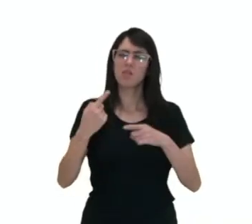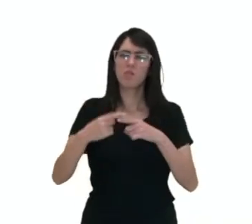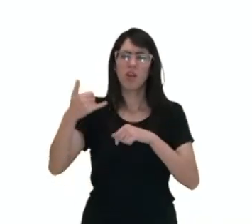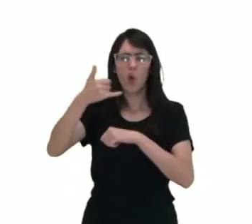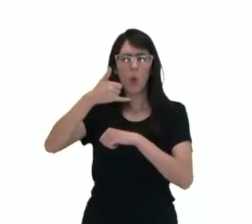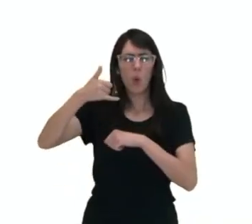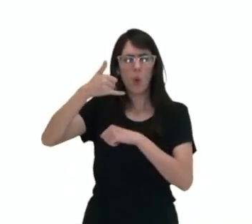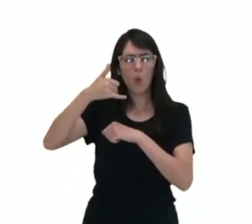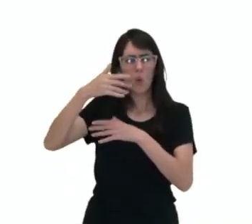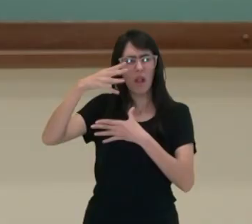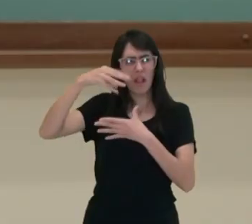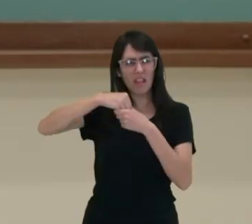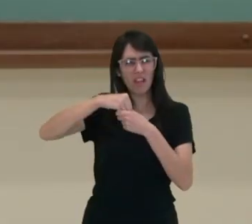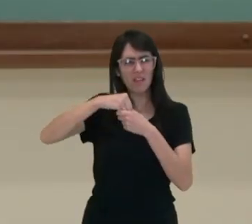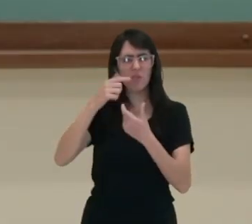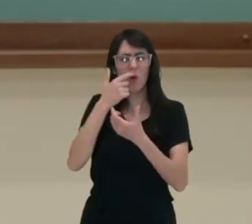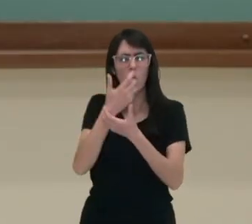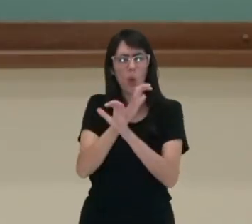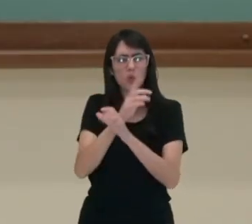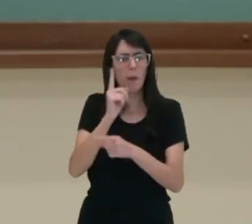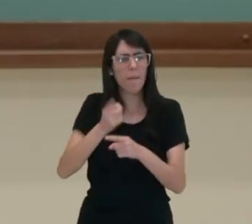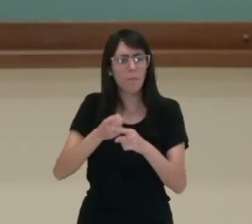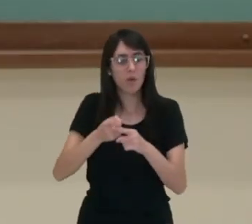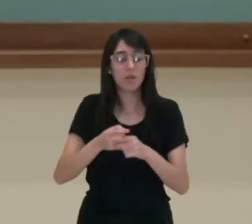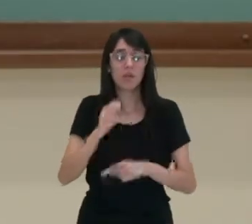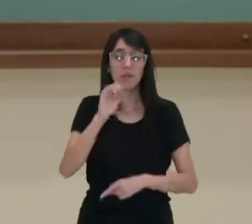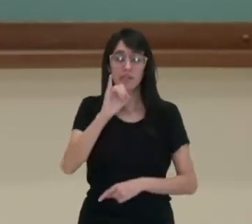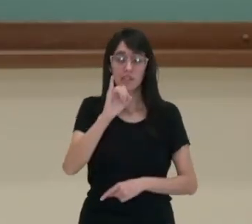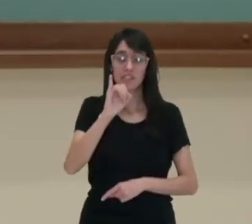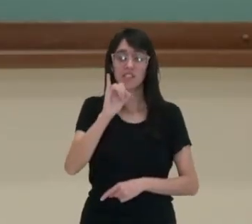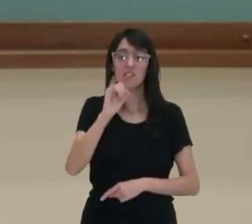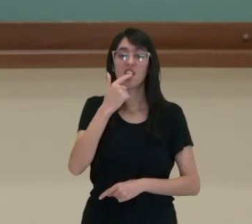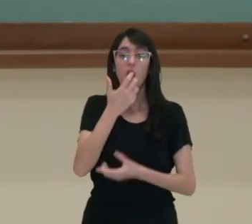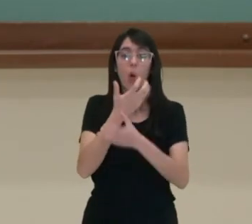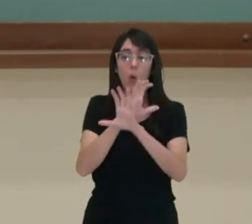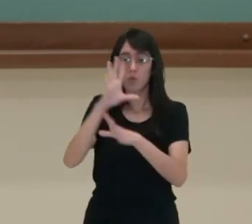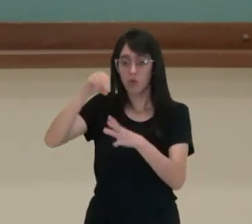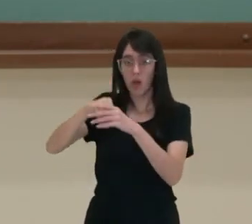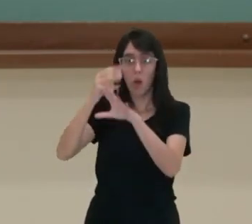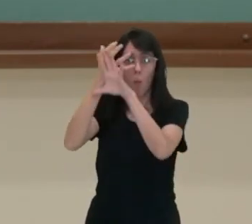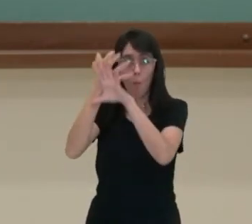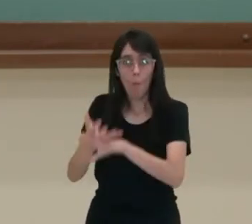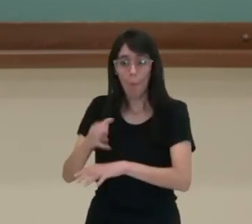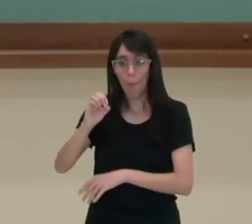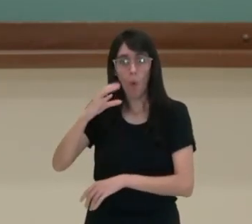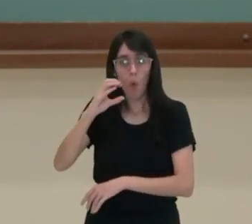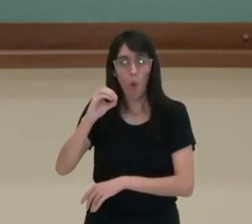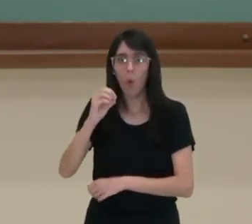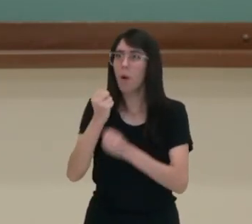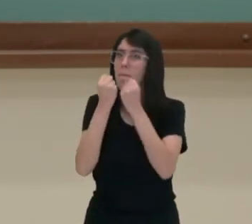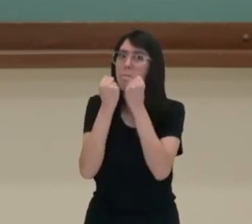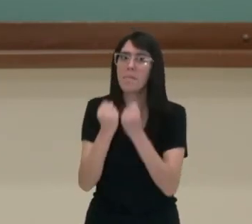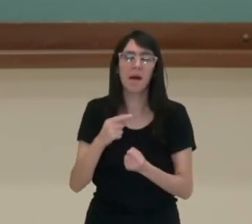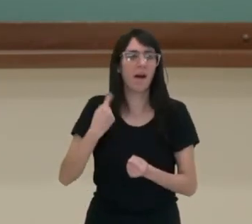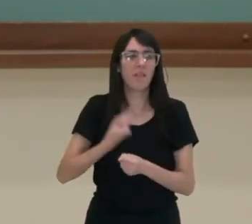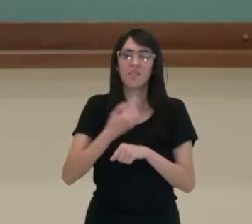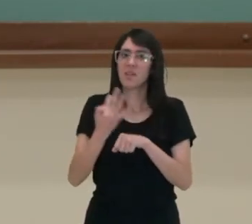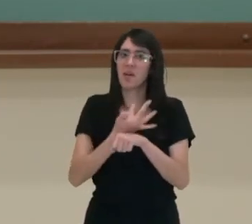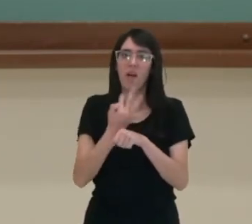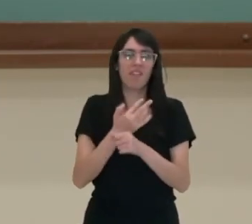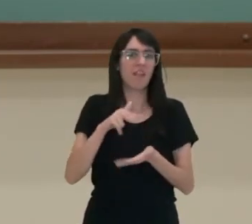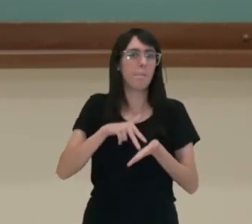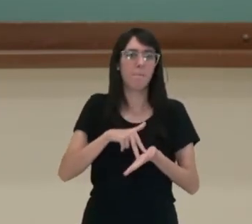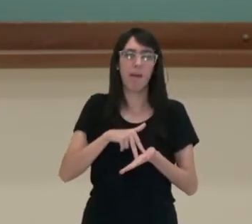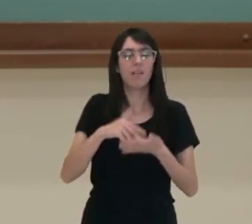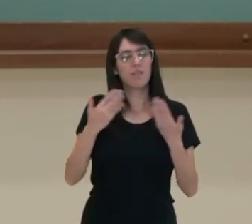dos ossos? Porque se o nosso osso fosse totalmente oco, seria muito pesado, a gente não ia se aguentar. Então o